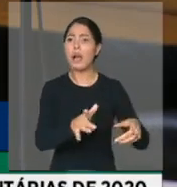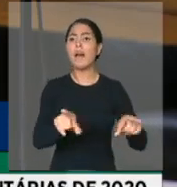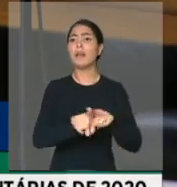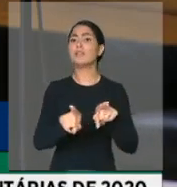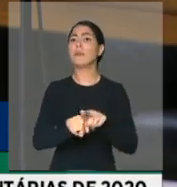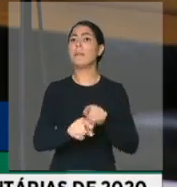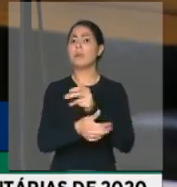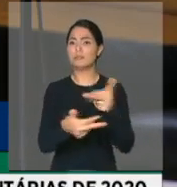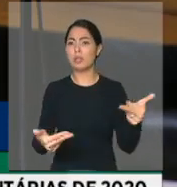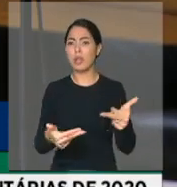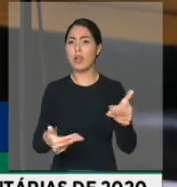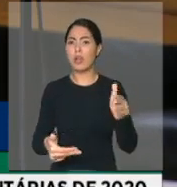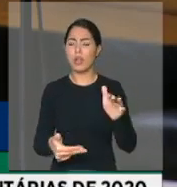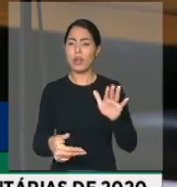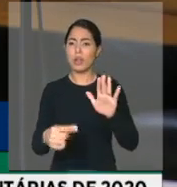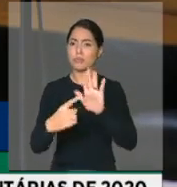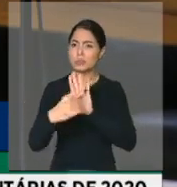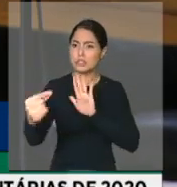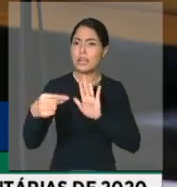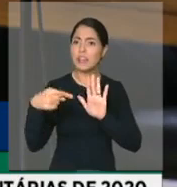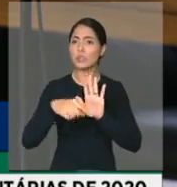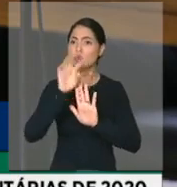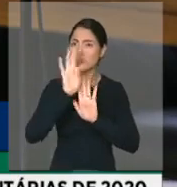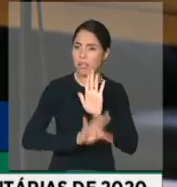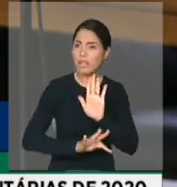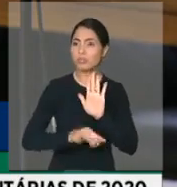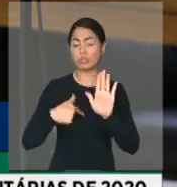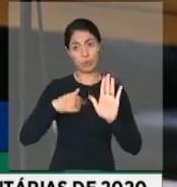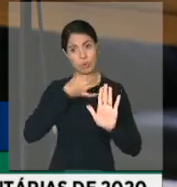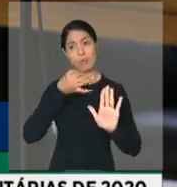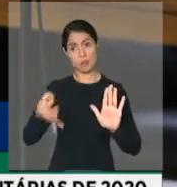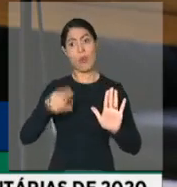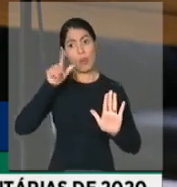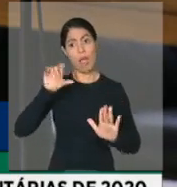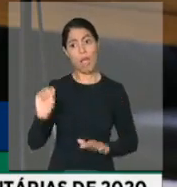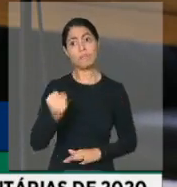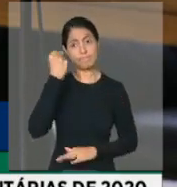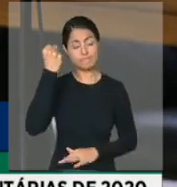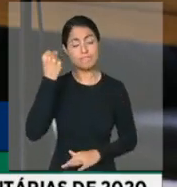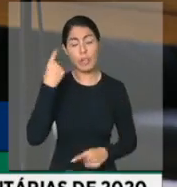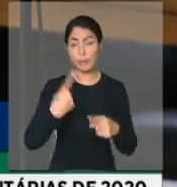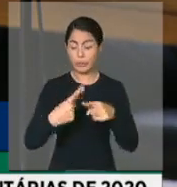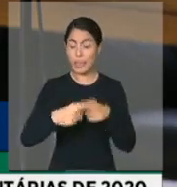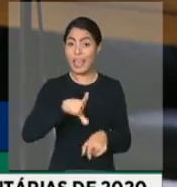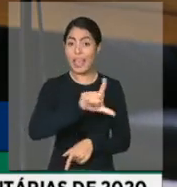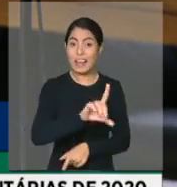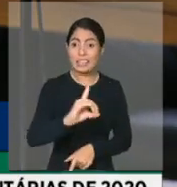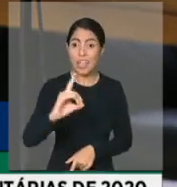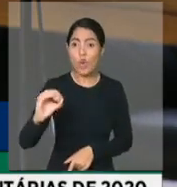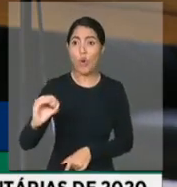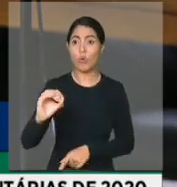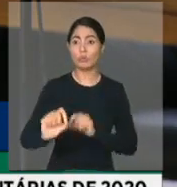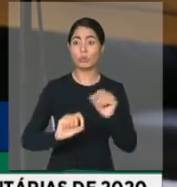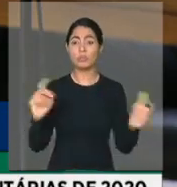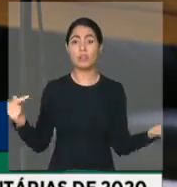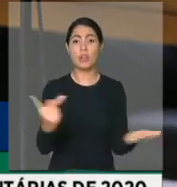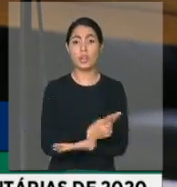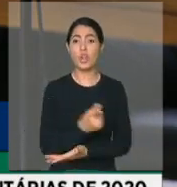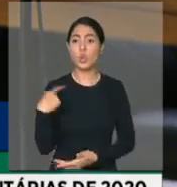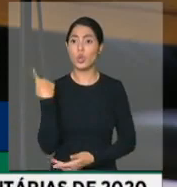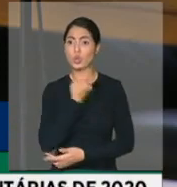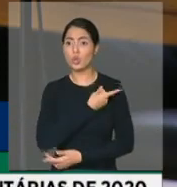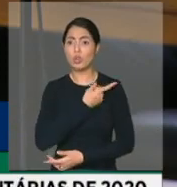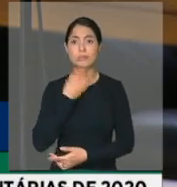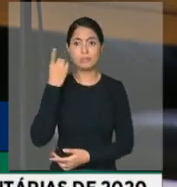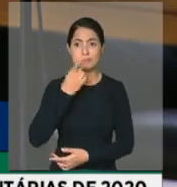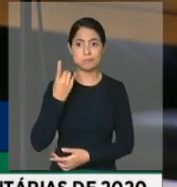fazer destaque numa parte do texto, que é uma parte grave, na nossa opinião, porque vai colocar na LDO a impossibilidade dos parlamentares poderem,